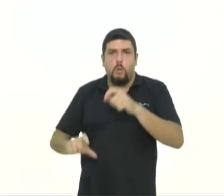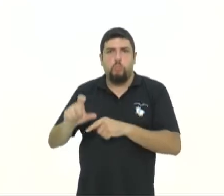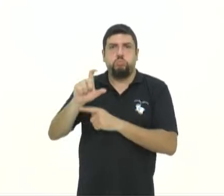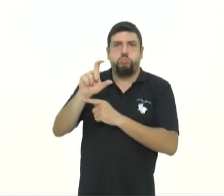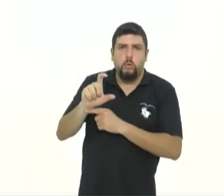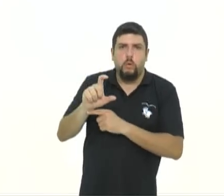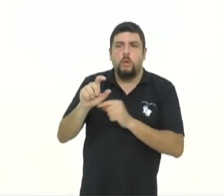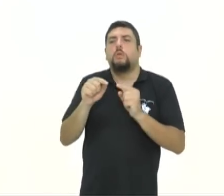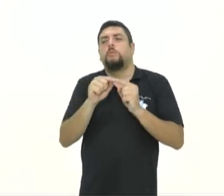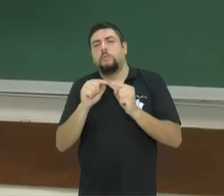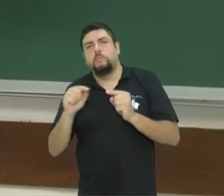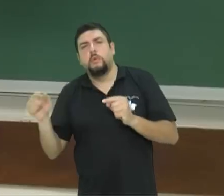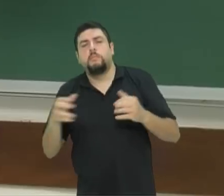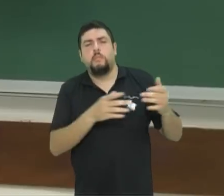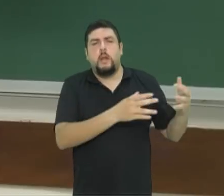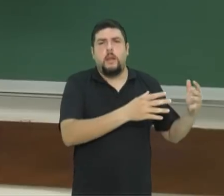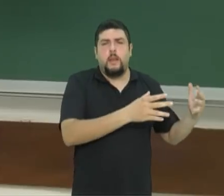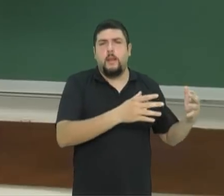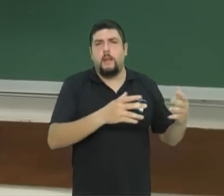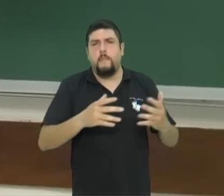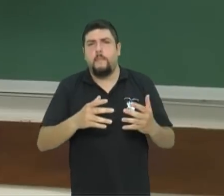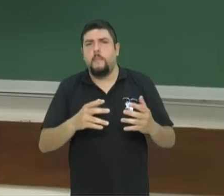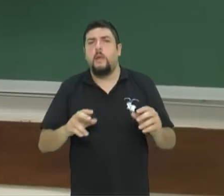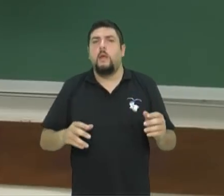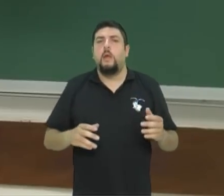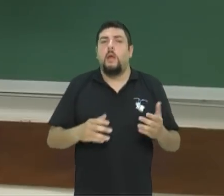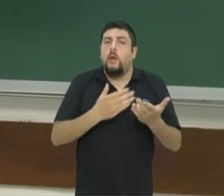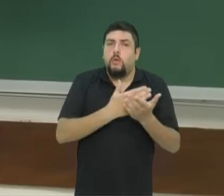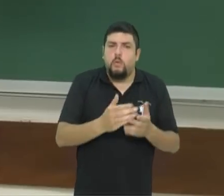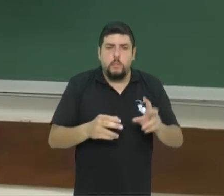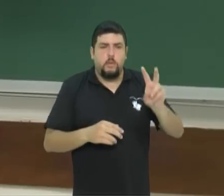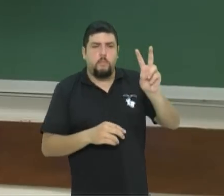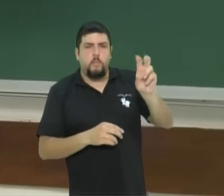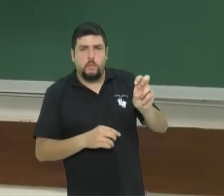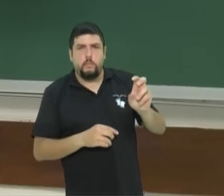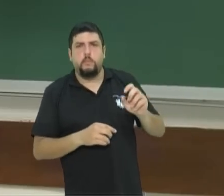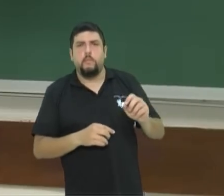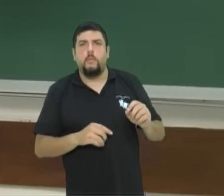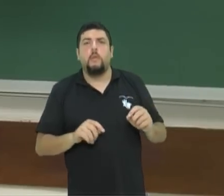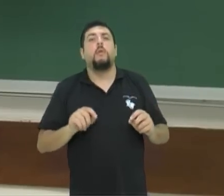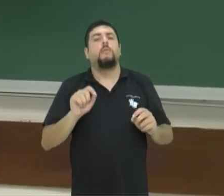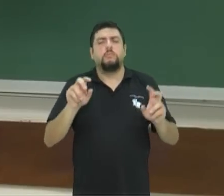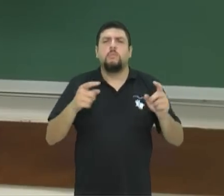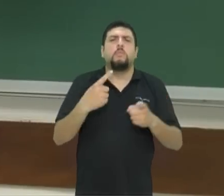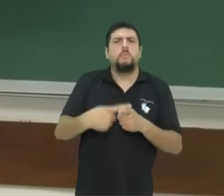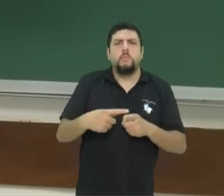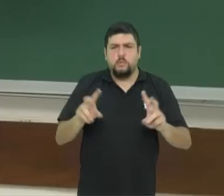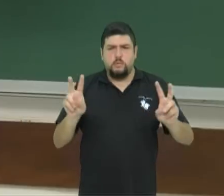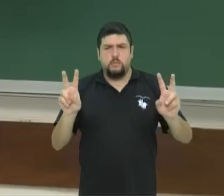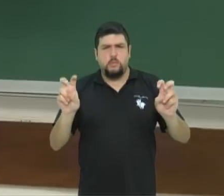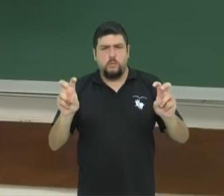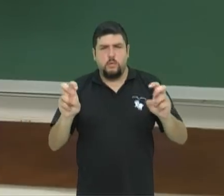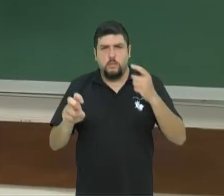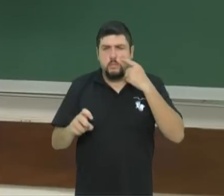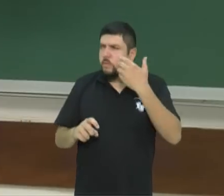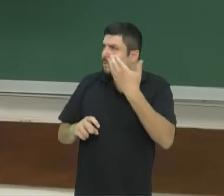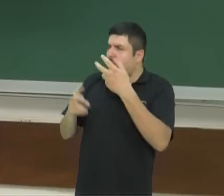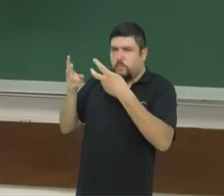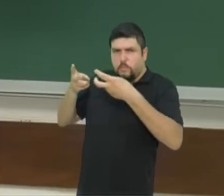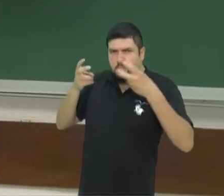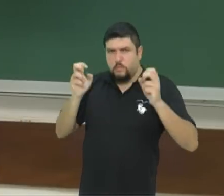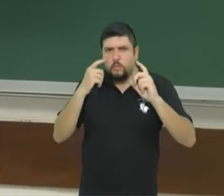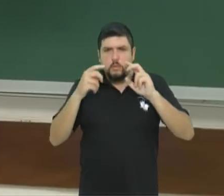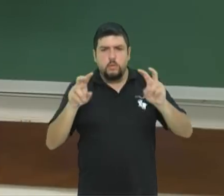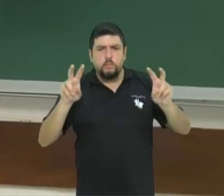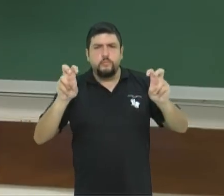né? Essas aspas estão aqui para ressaltar as características, a funcionalidade ali, né,